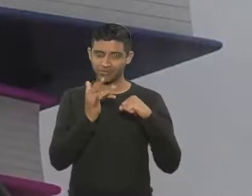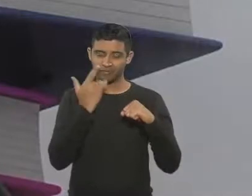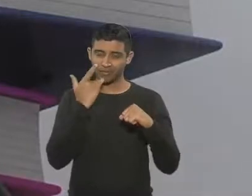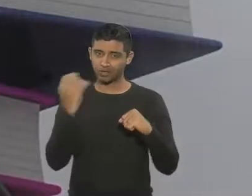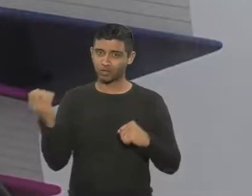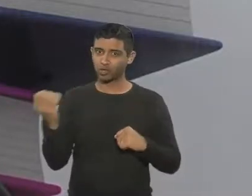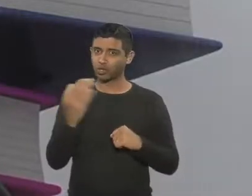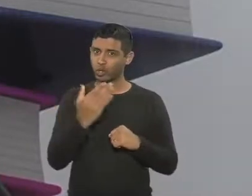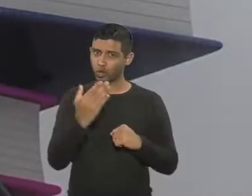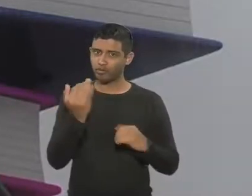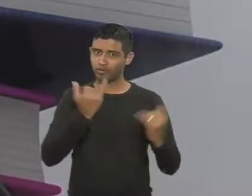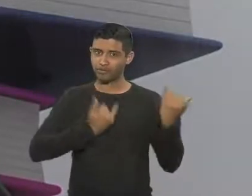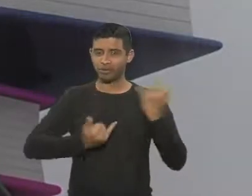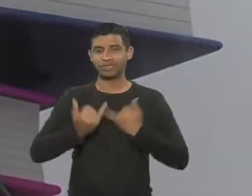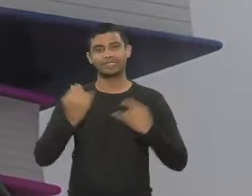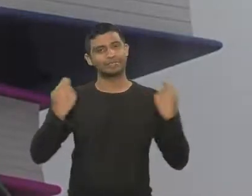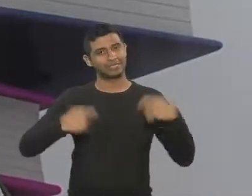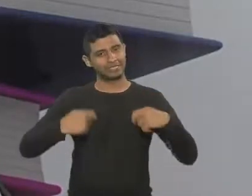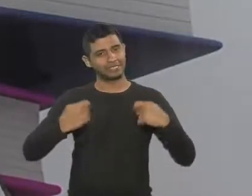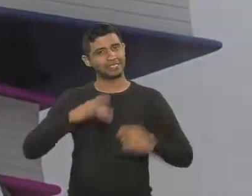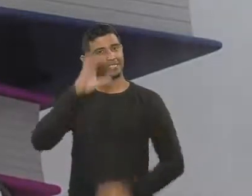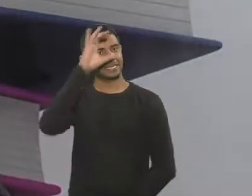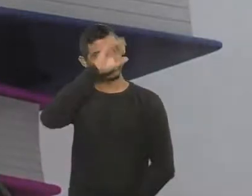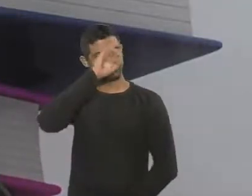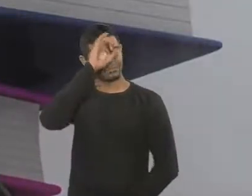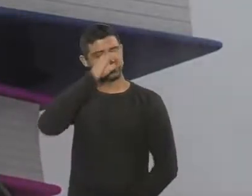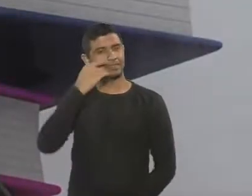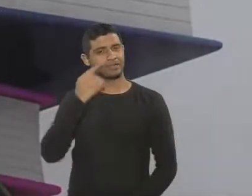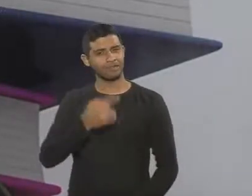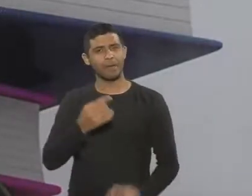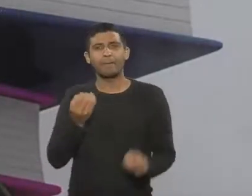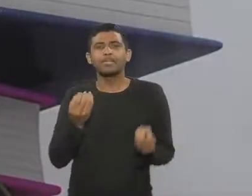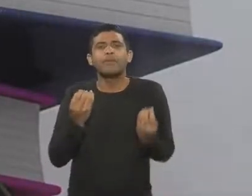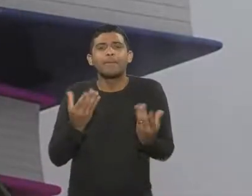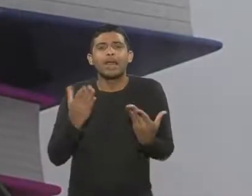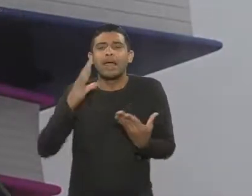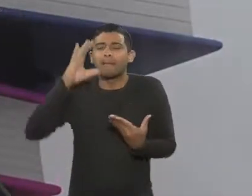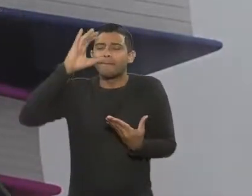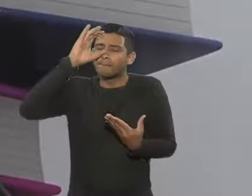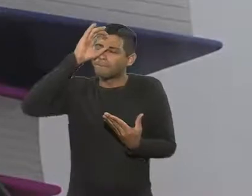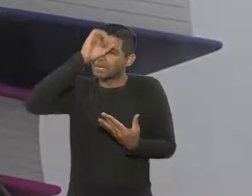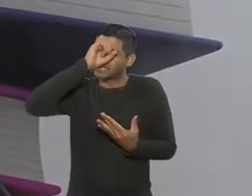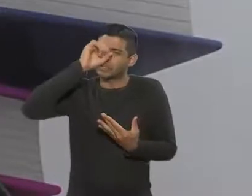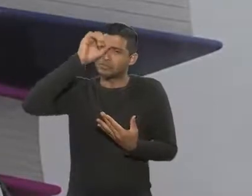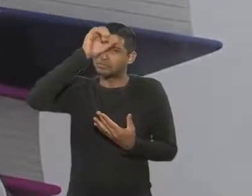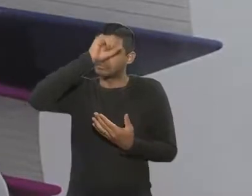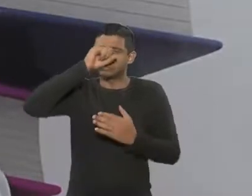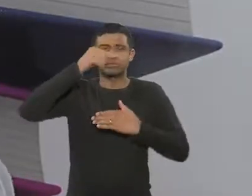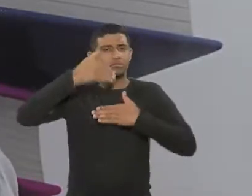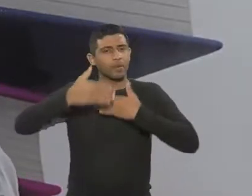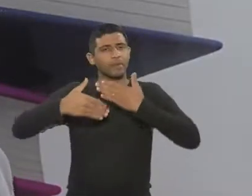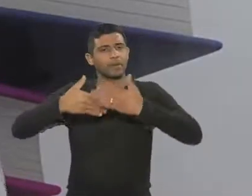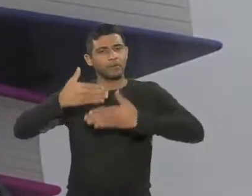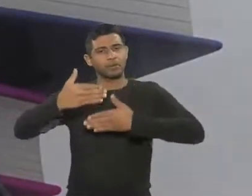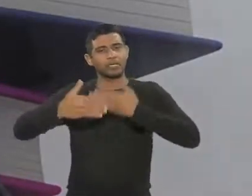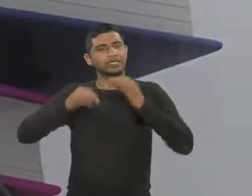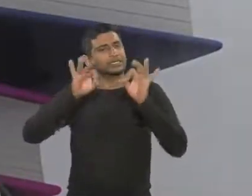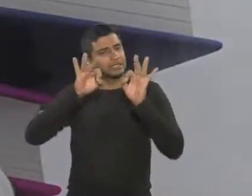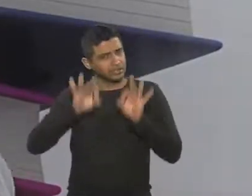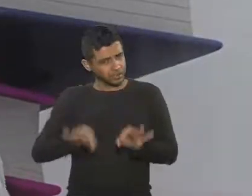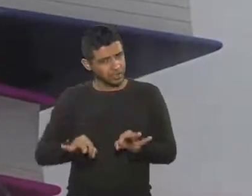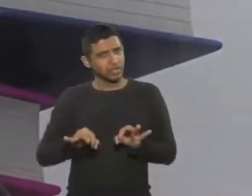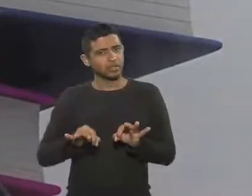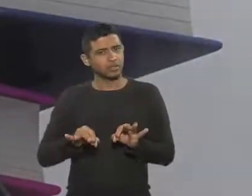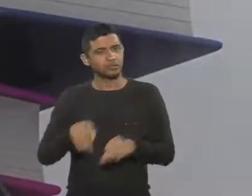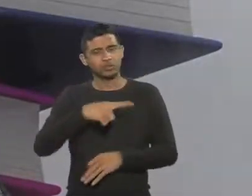aprendizagem nova que a gente precisa ter. Né? E para isso, para essa aprendizagem nova poder acontecer de uma maneira